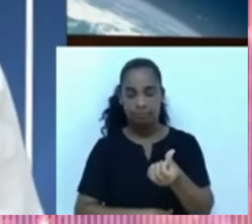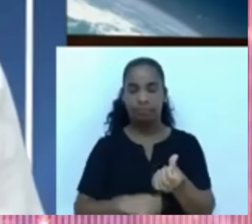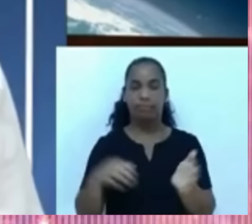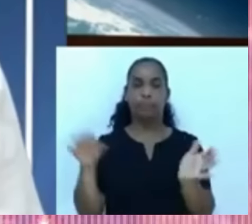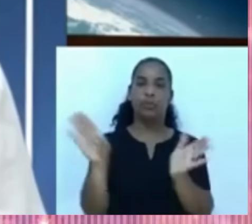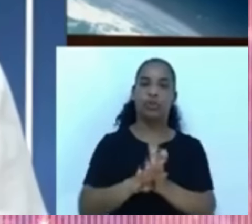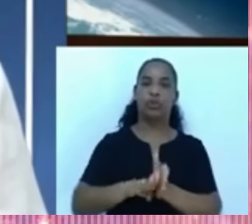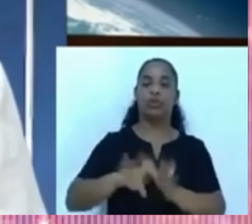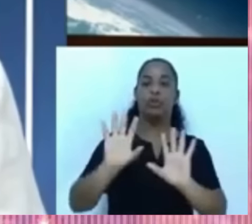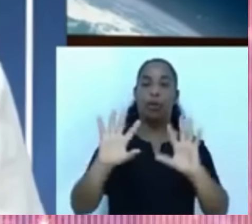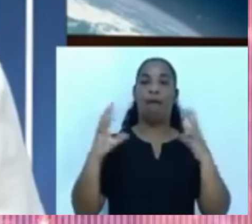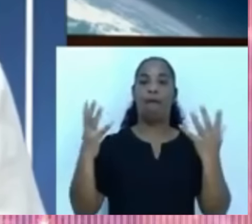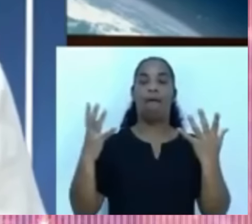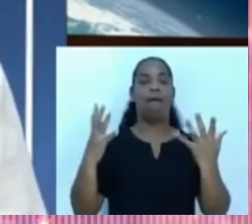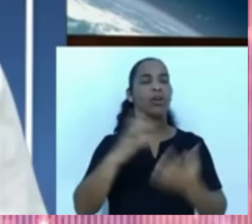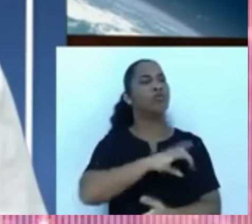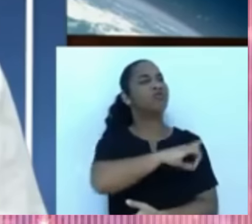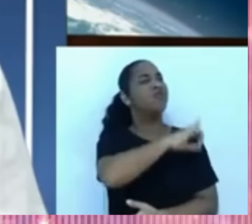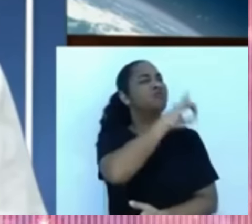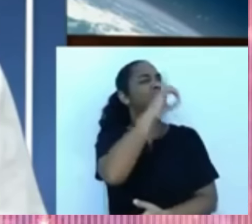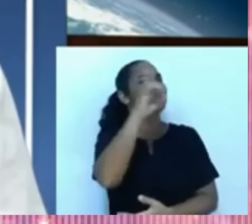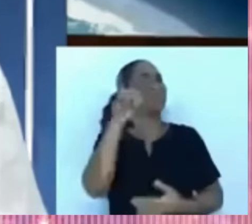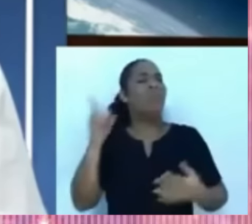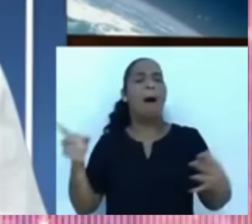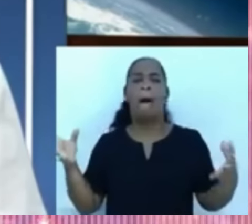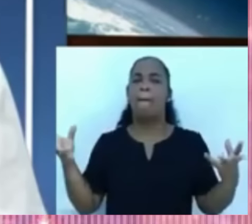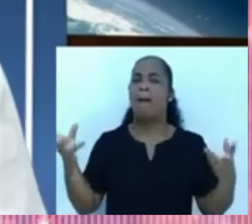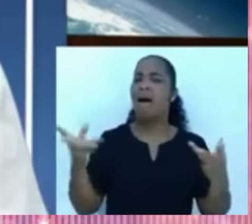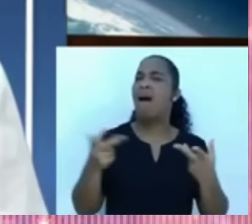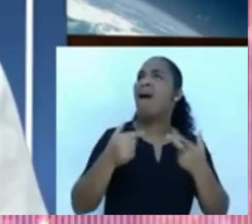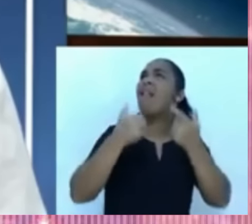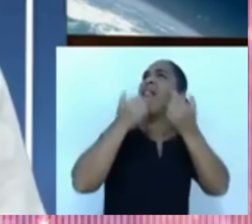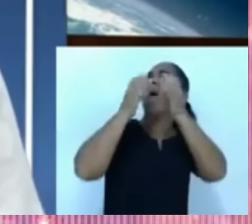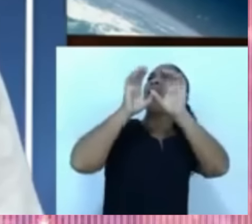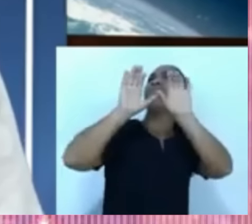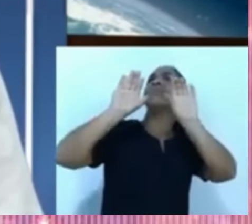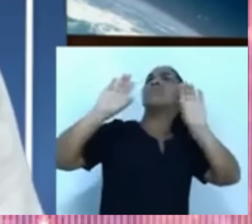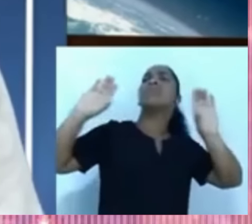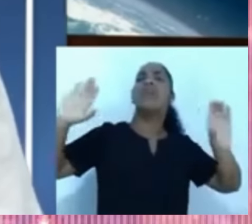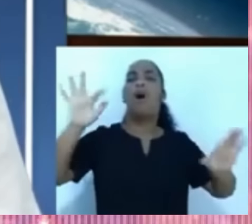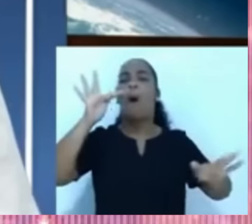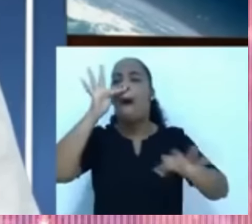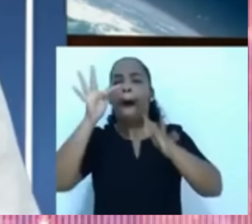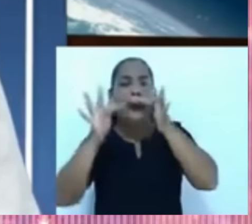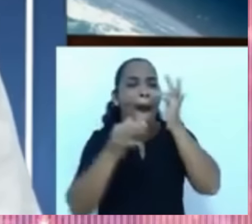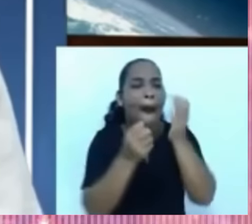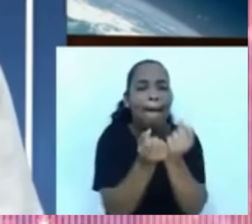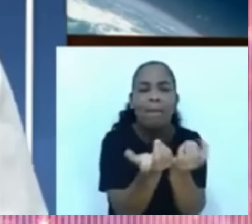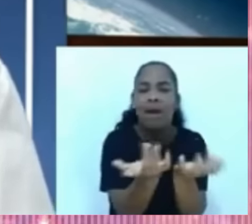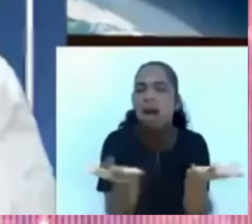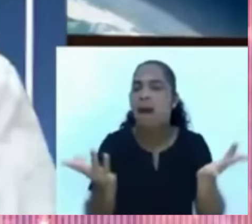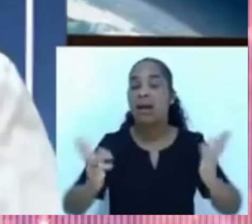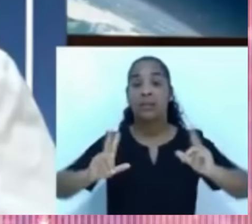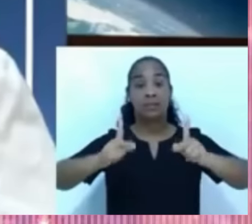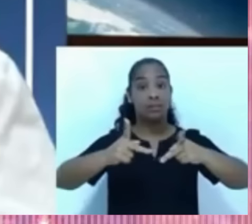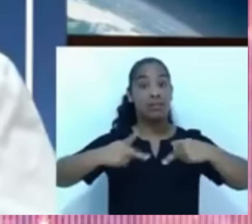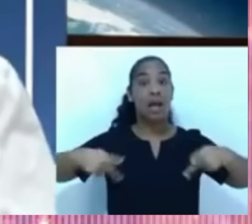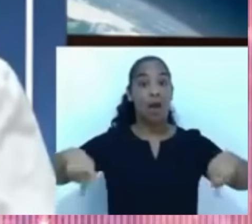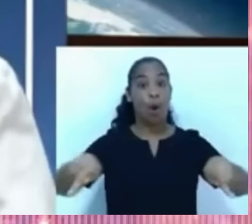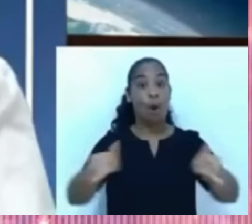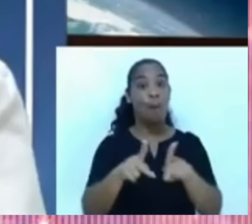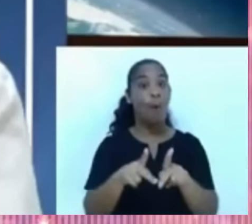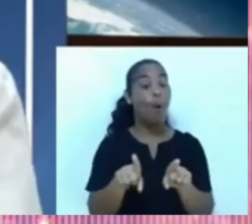Atena a movimentação do rio da Praça do povo e a subida